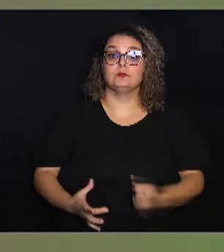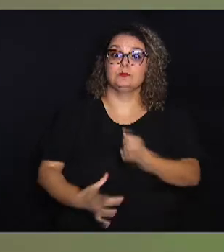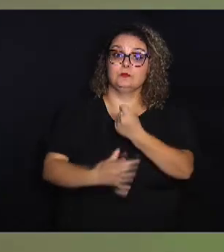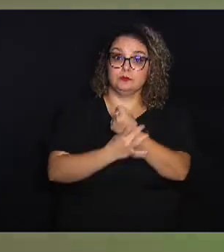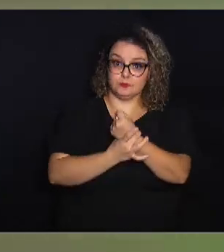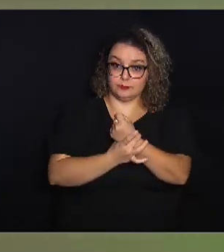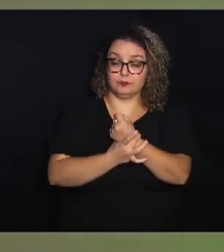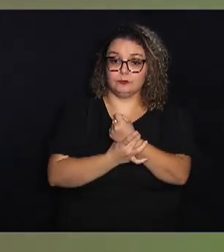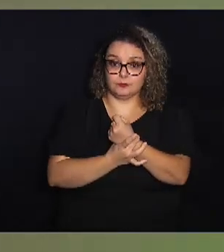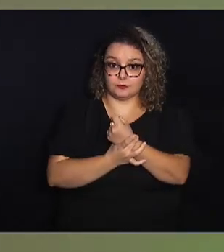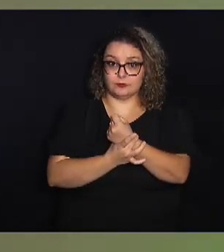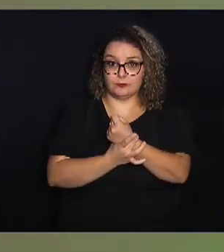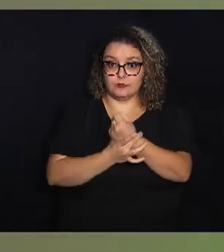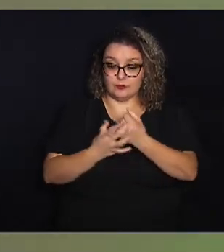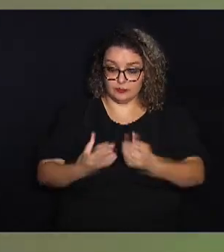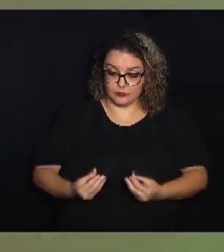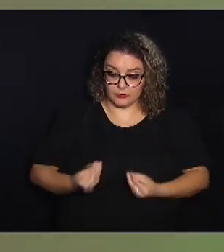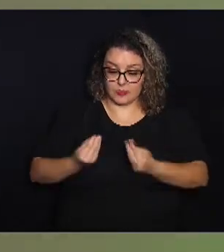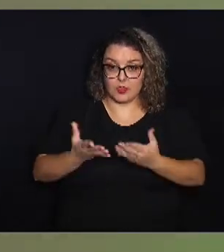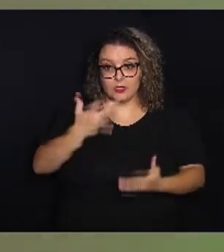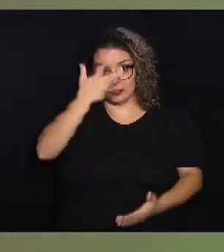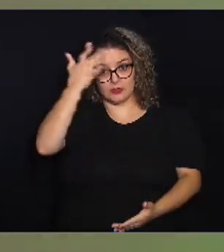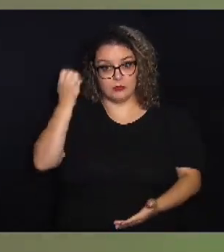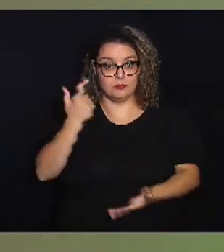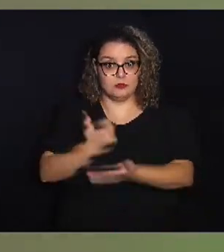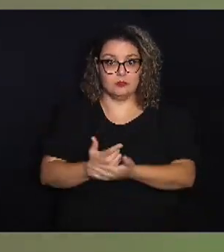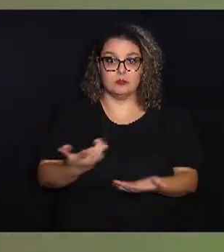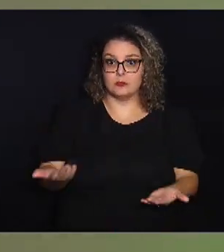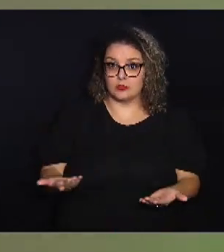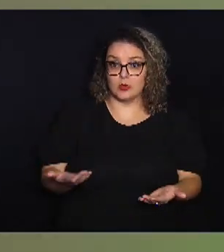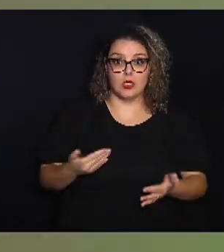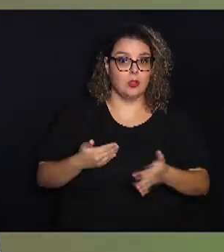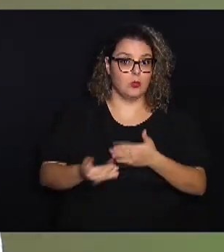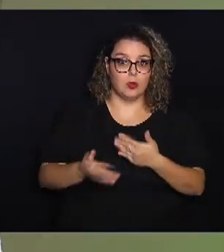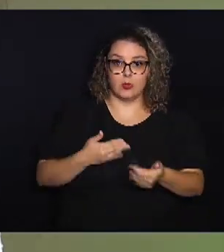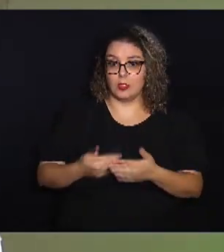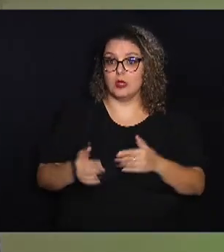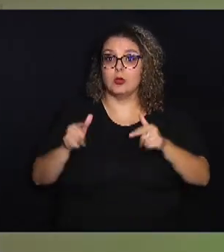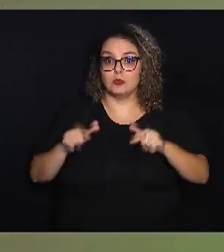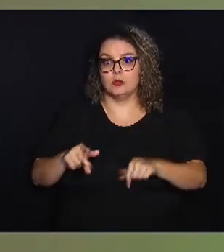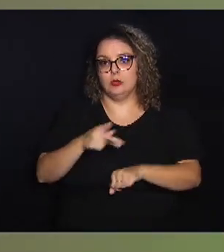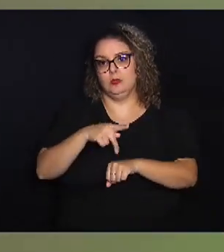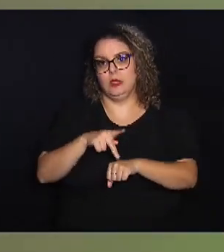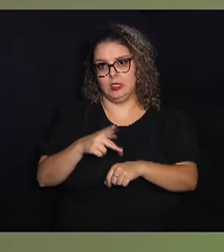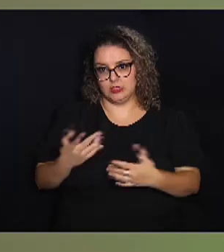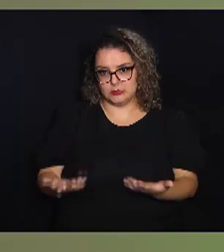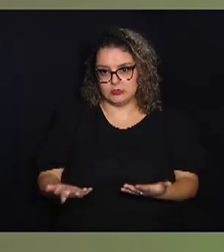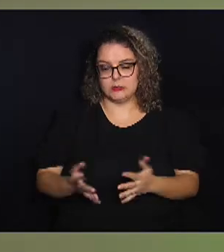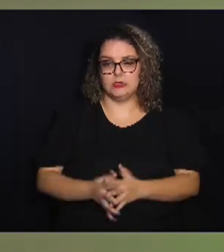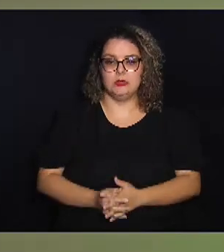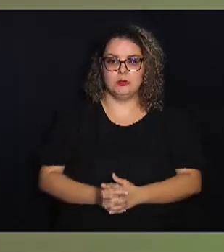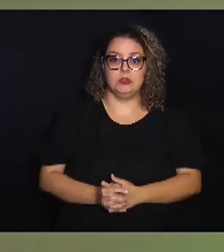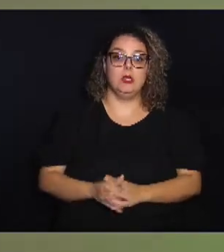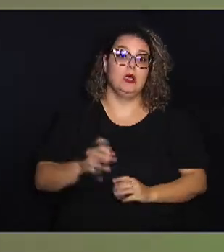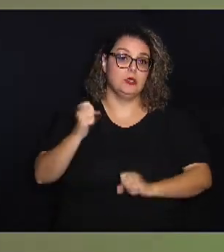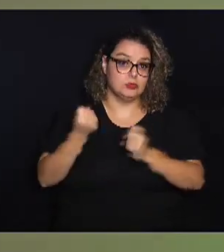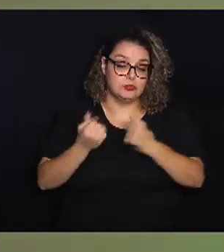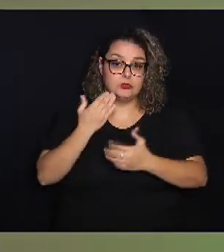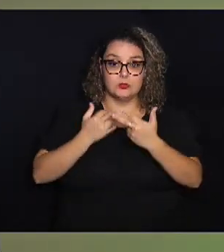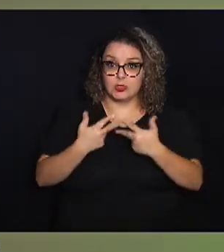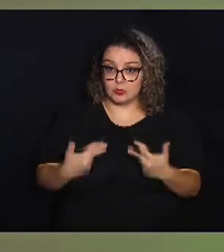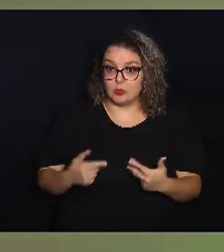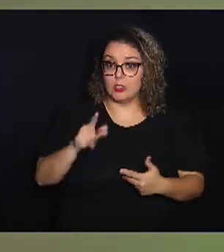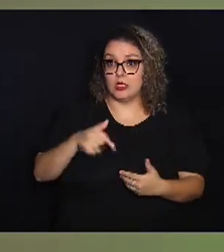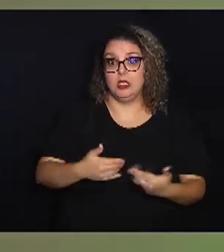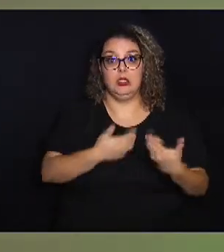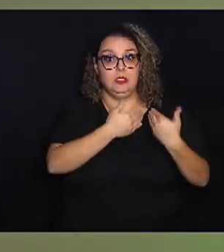seguros e entregar para o consumidor, seja ele onde estiver no país. Então, a indústria de alimentos ela é